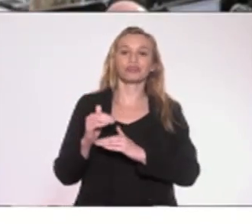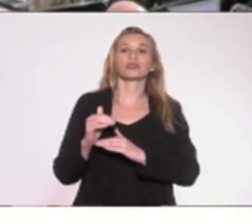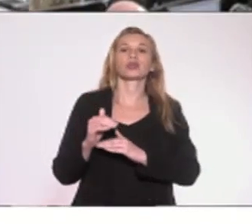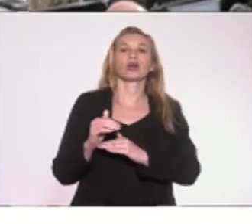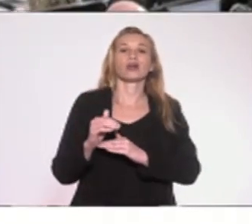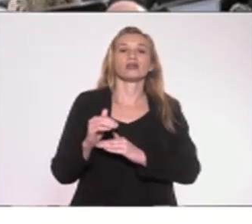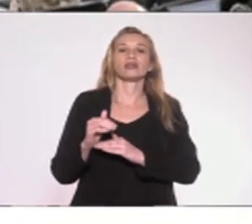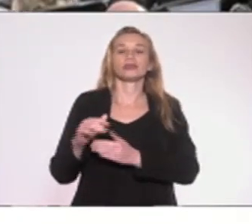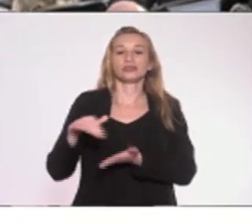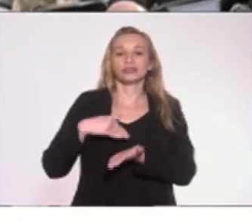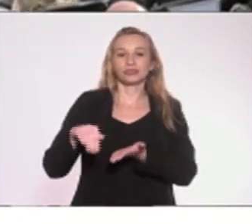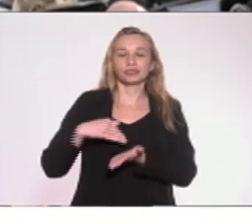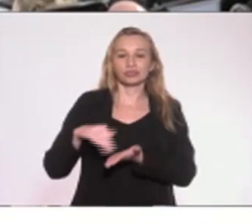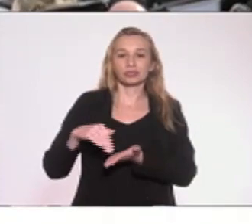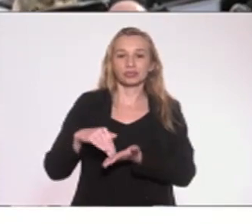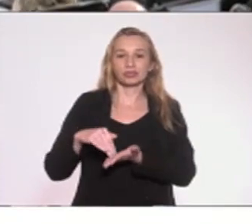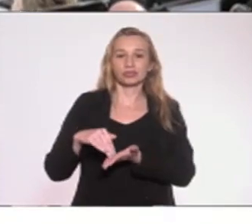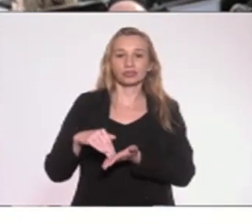favor.